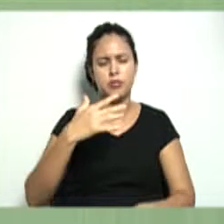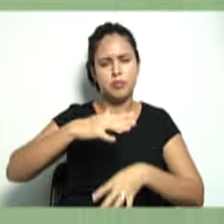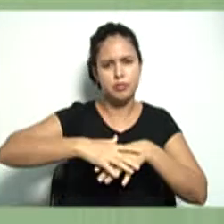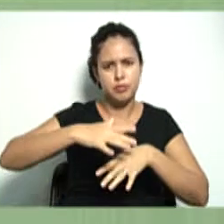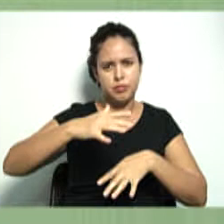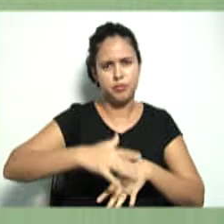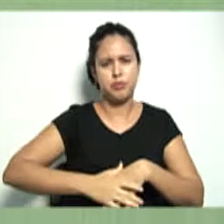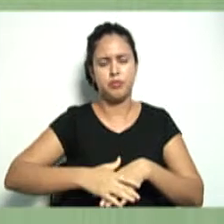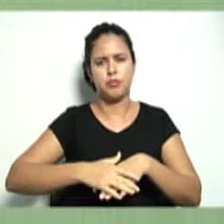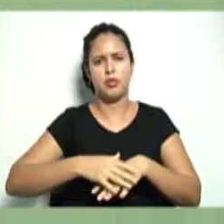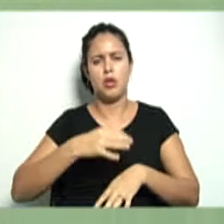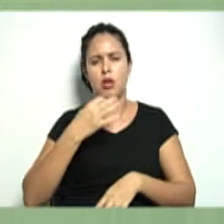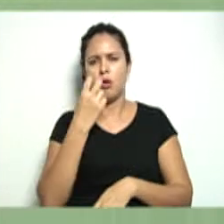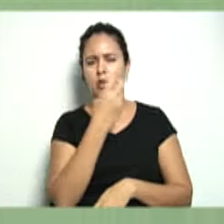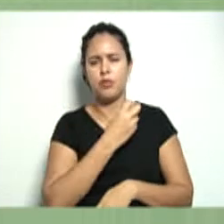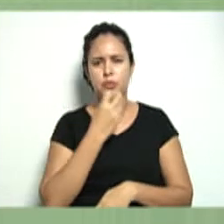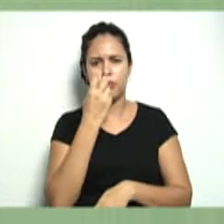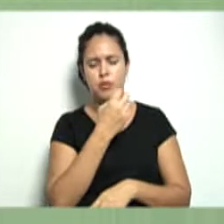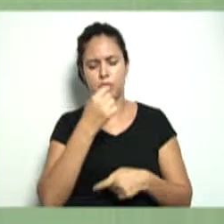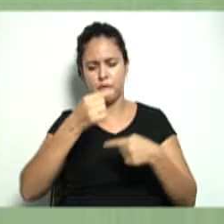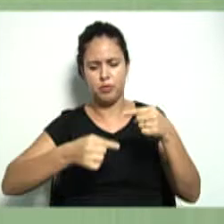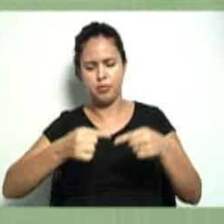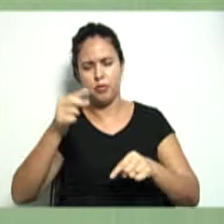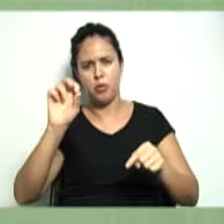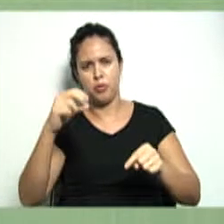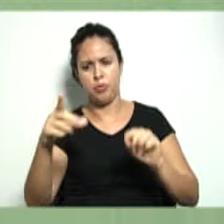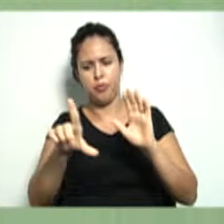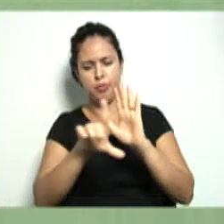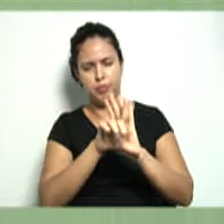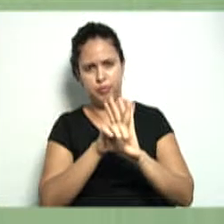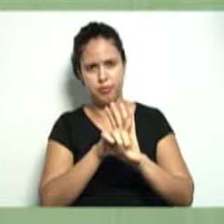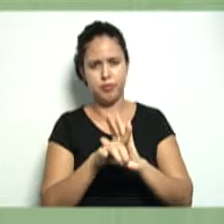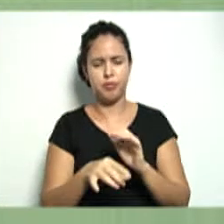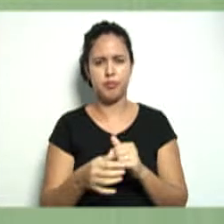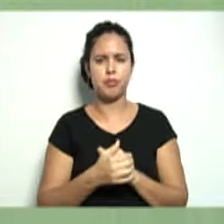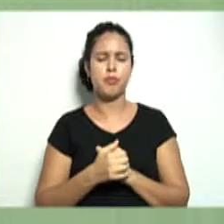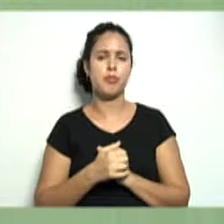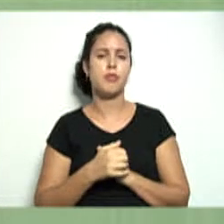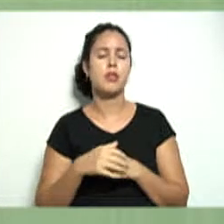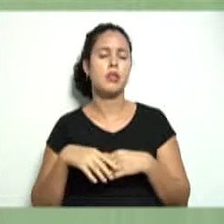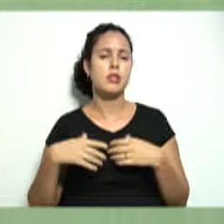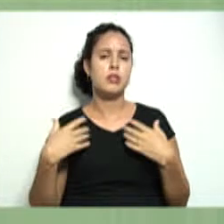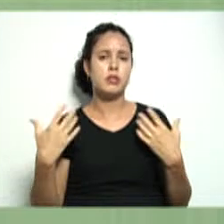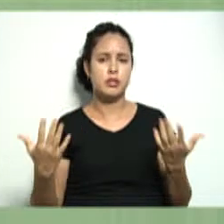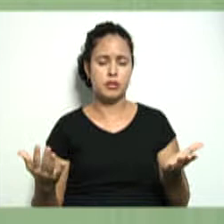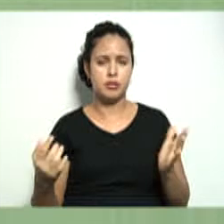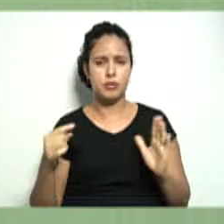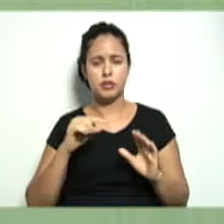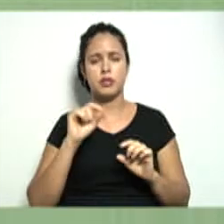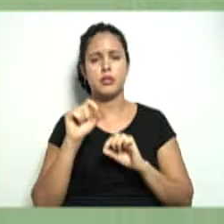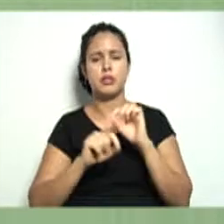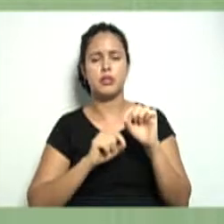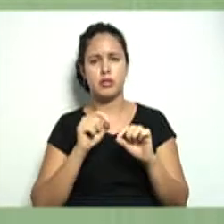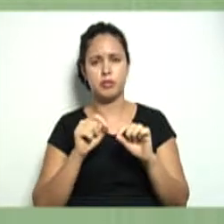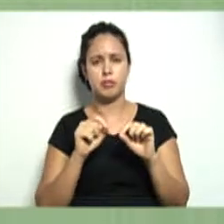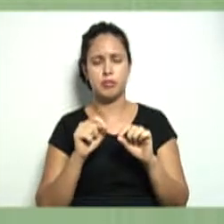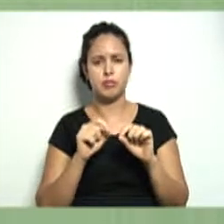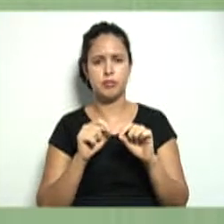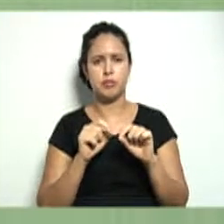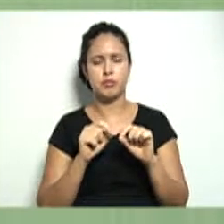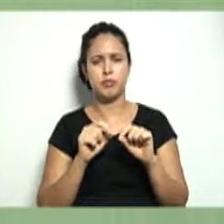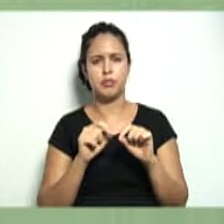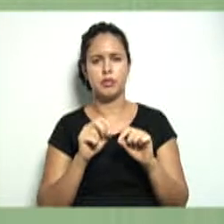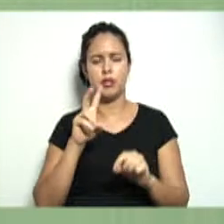matemática, oratória, política e leis. Essa aqui é uma alternativa que nós vamos marcar